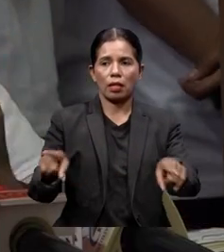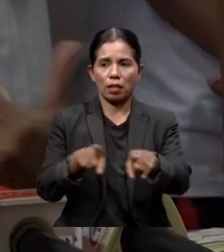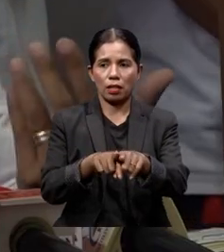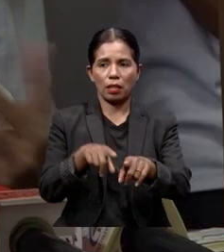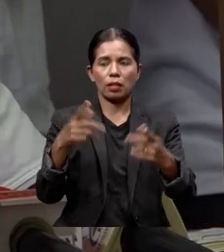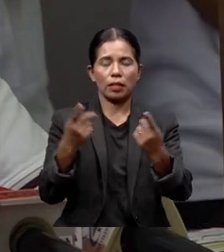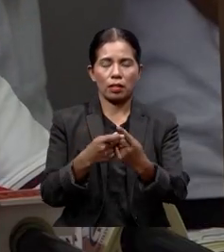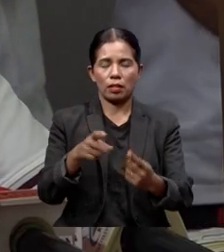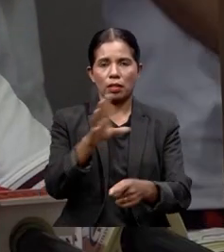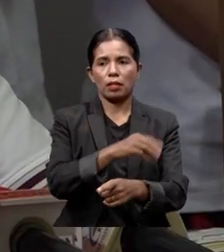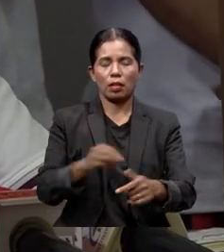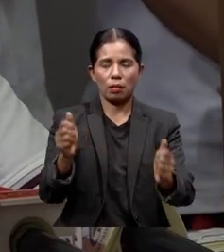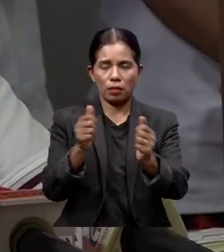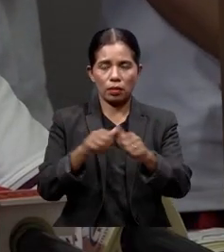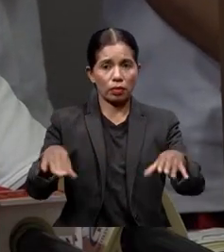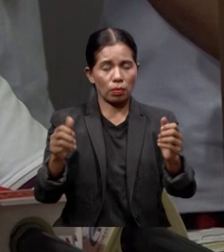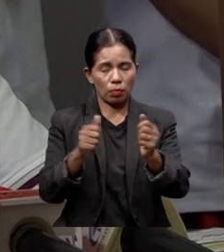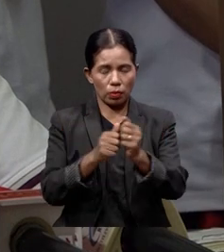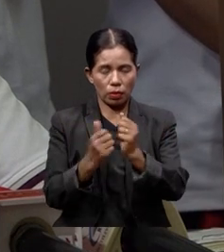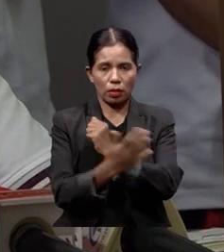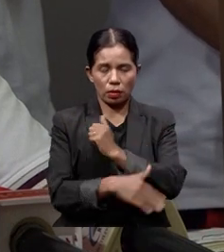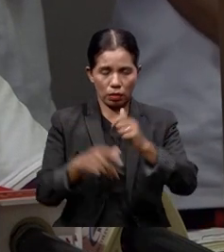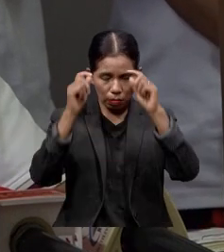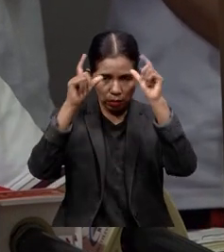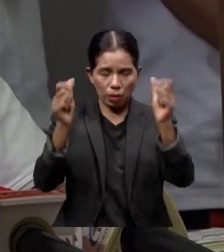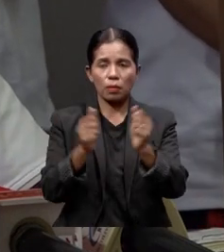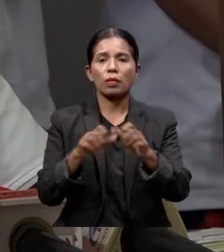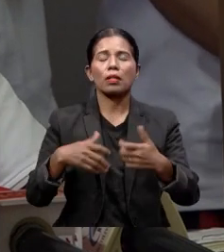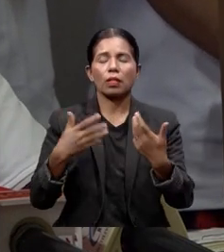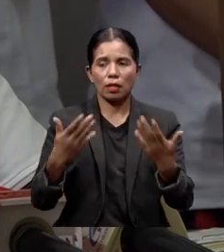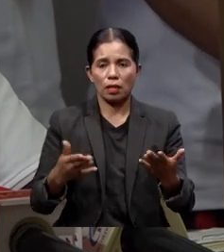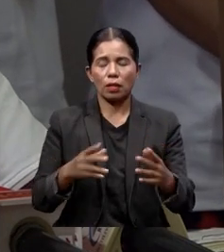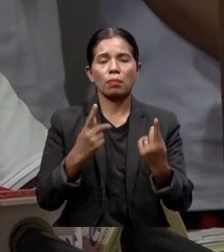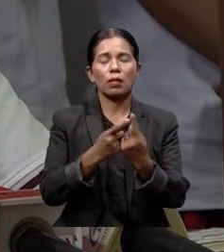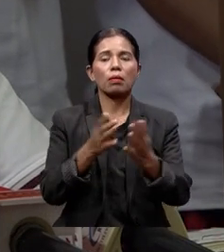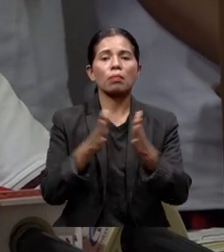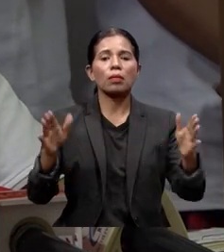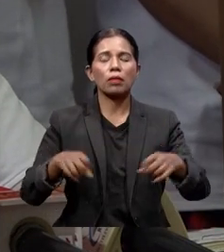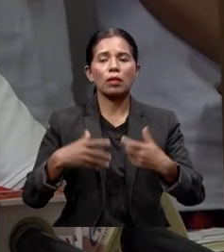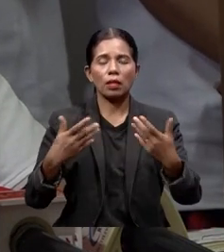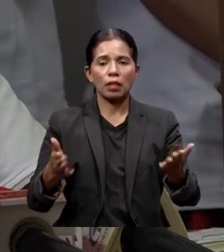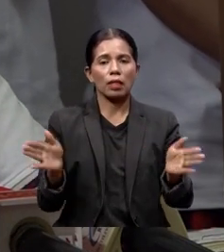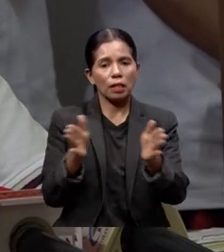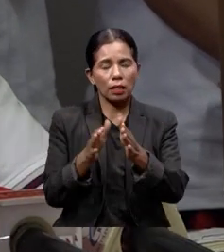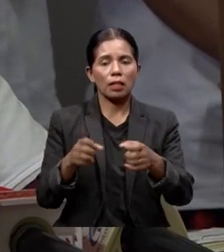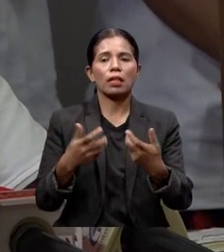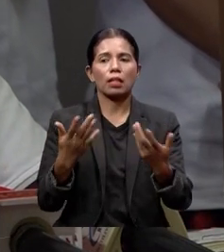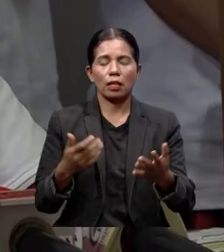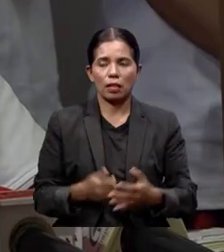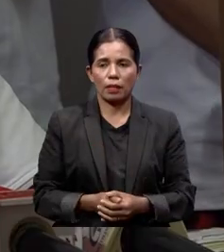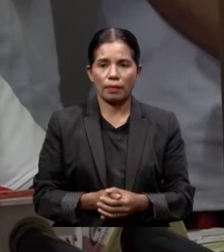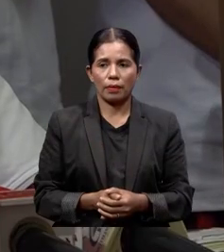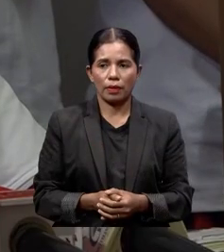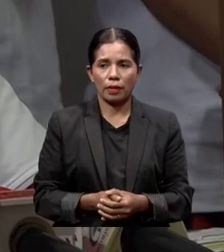empresa estrangeira e empresa Timor-Oang ou sócio Timor-Oang estrangeiro Hira, empresa Bot Hira, Médio Hira, Kik Hira, Micro